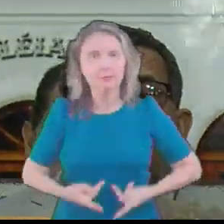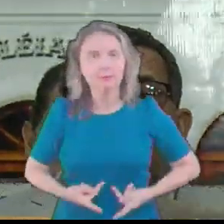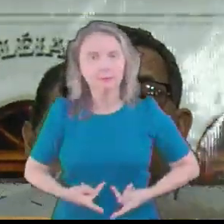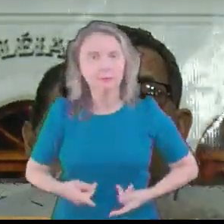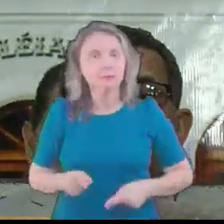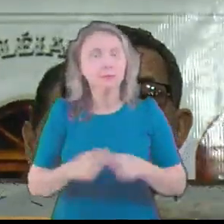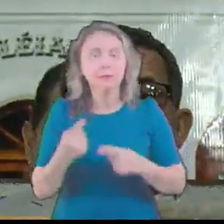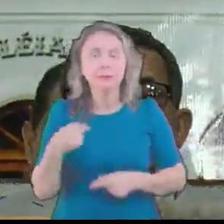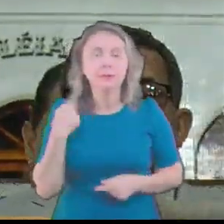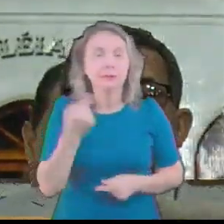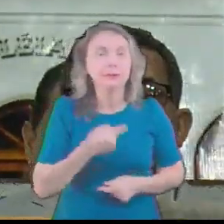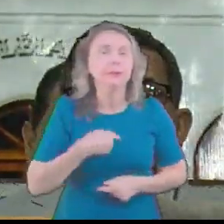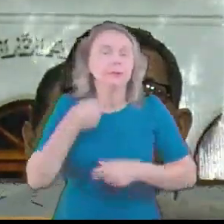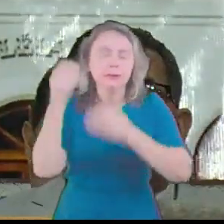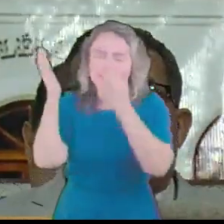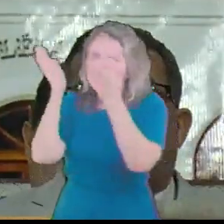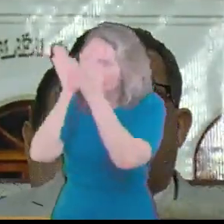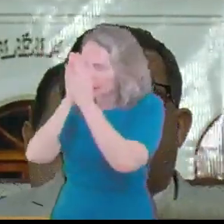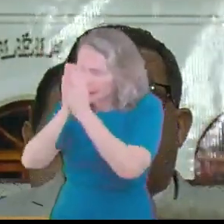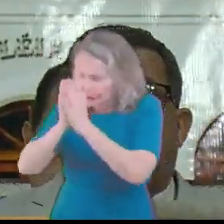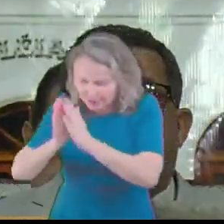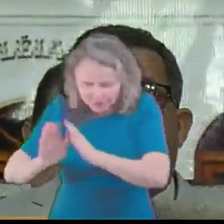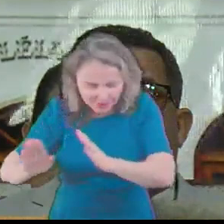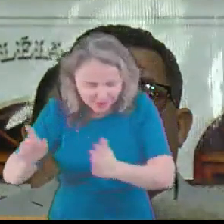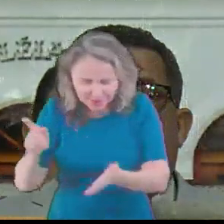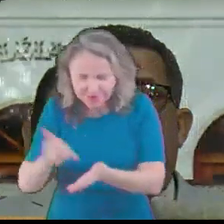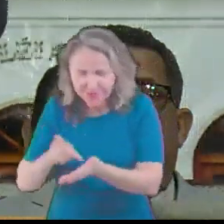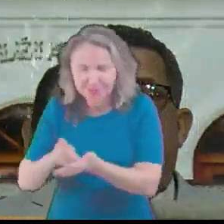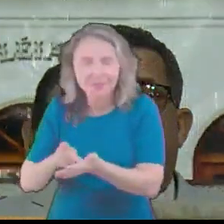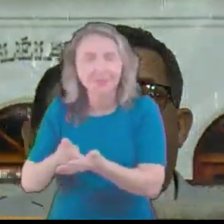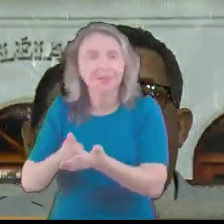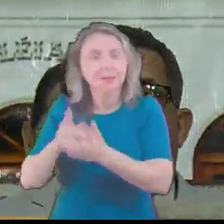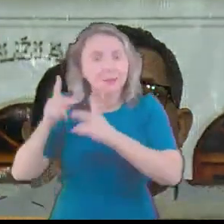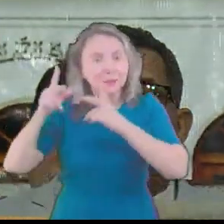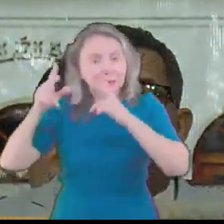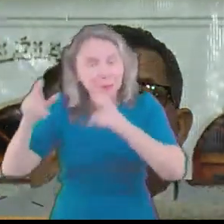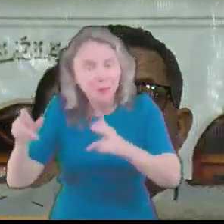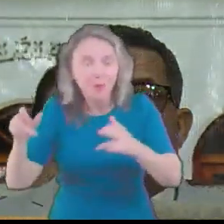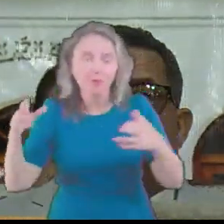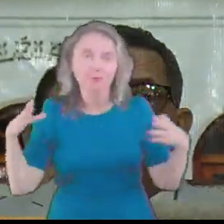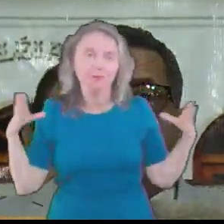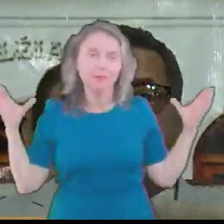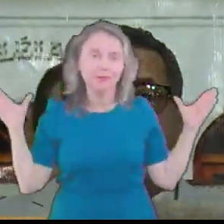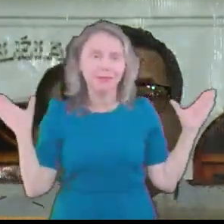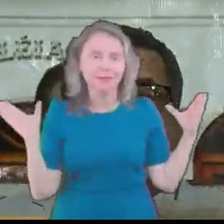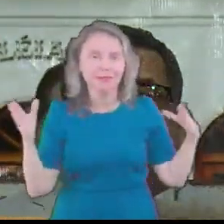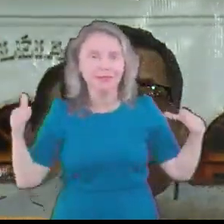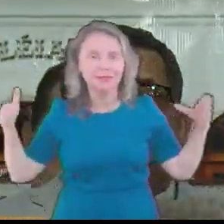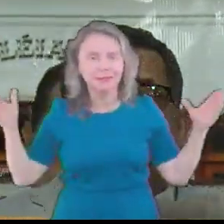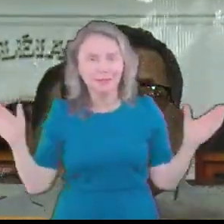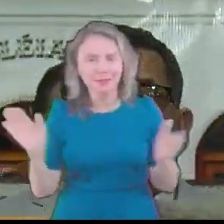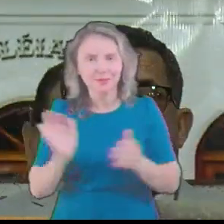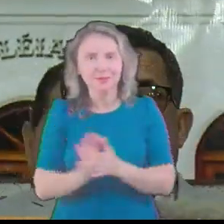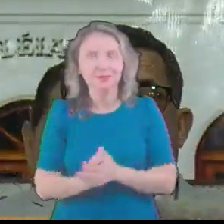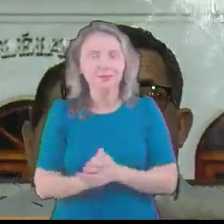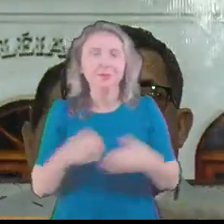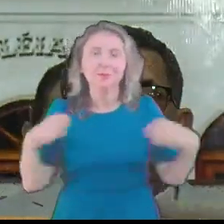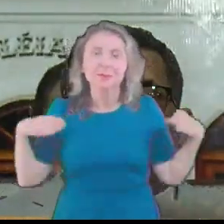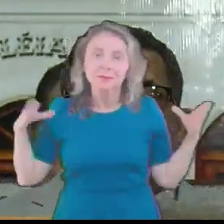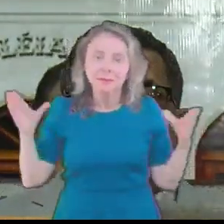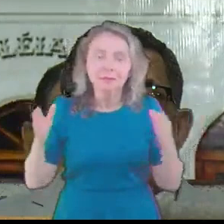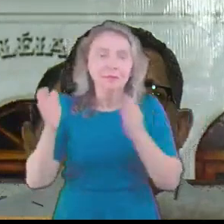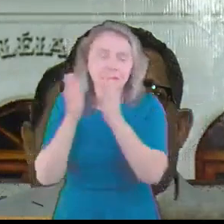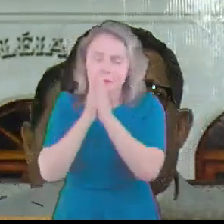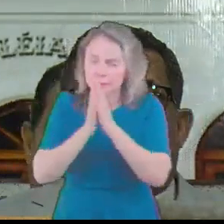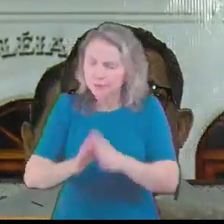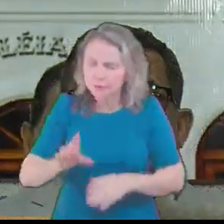nós adoramos, agimos como os anjos. Aleluia. E os anjos adoram a Deus não para Ele fazer alguma